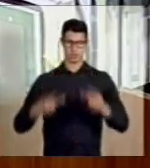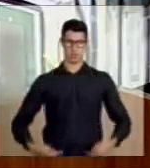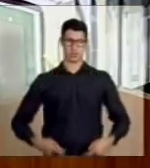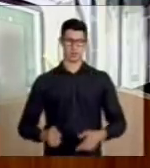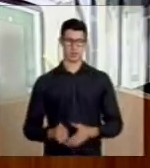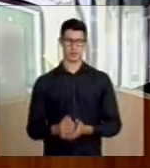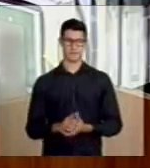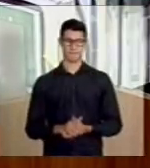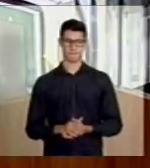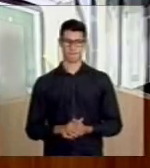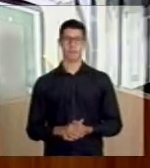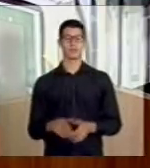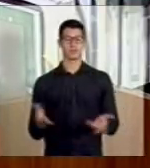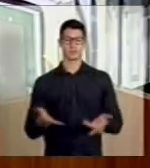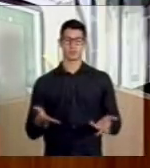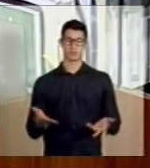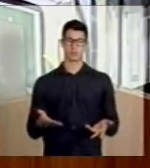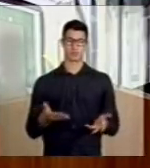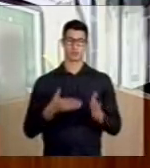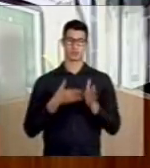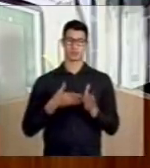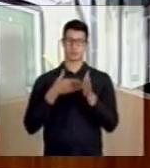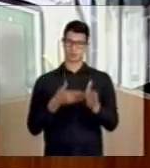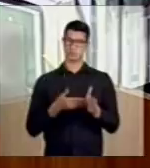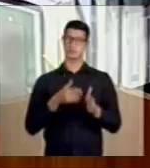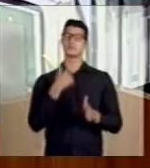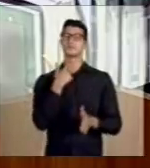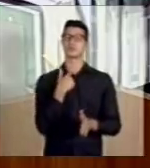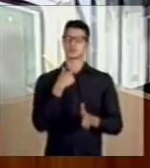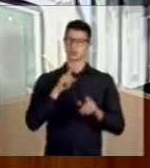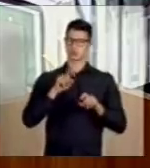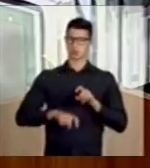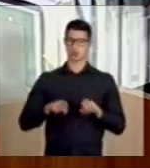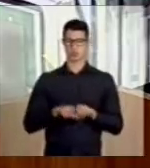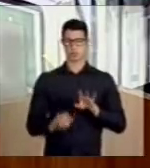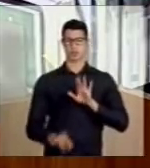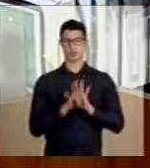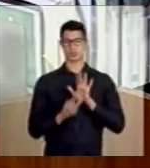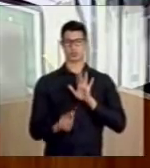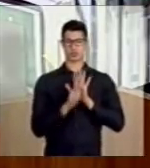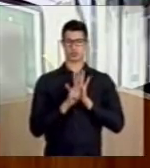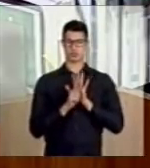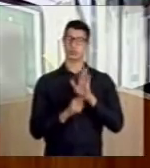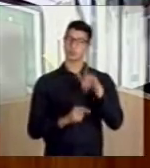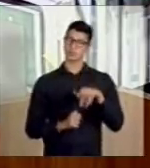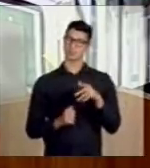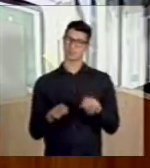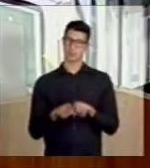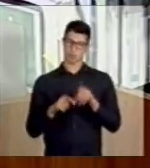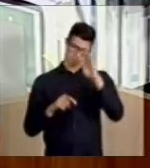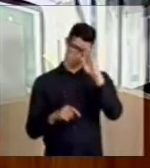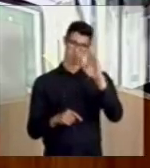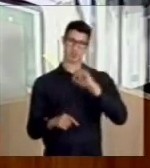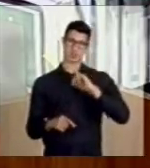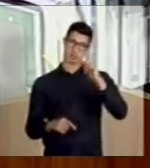em relação tanto à orientação sexual quanto à identidade de gênero. Entre esses princípios